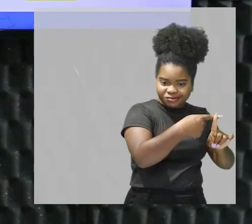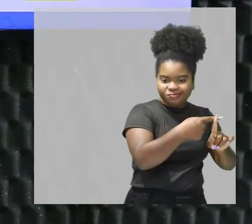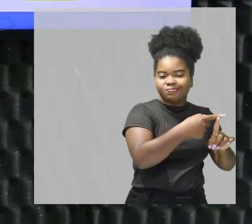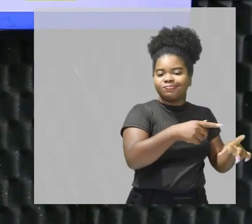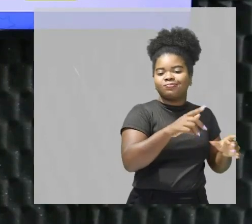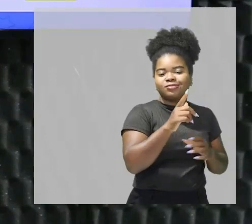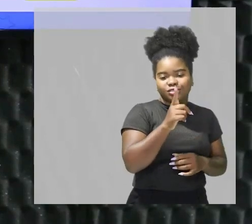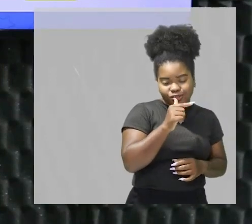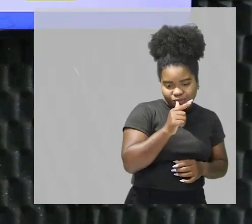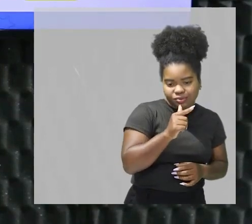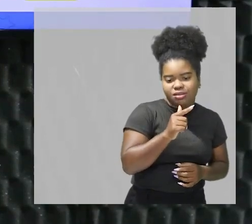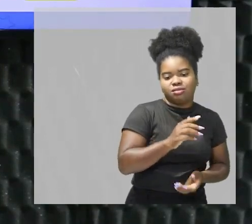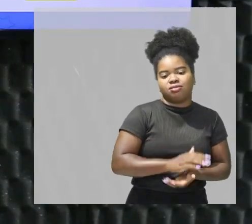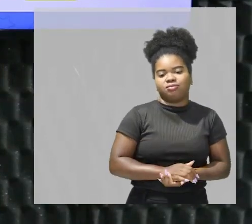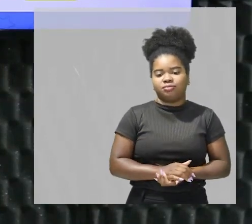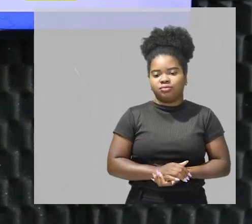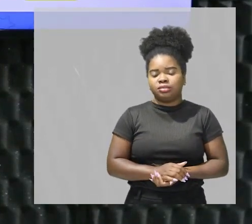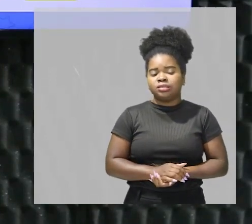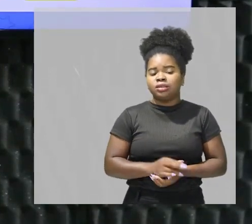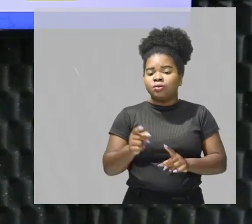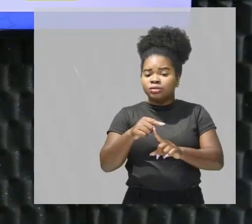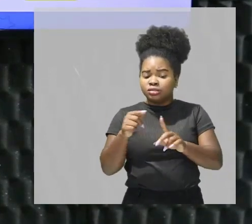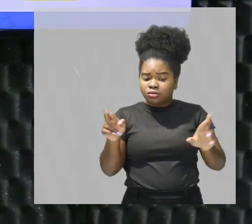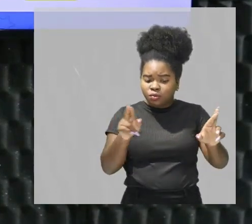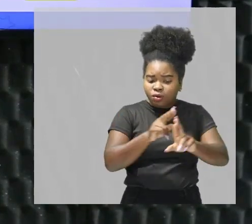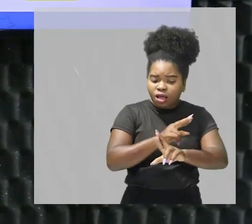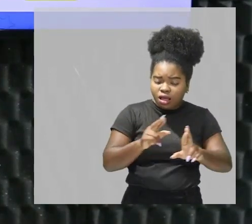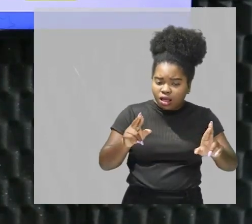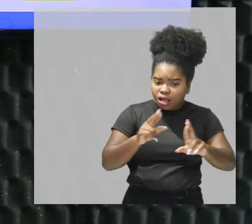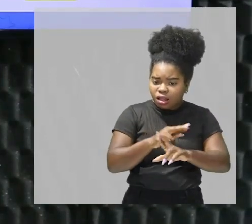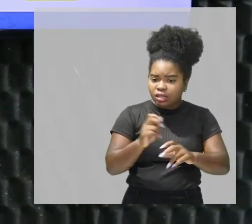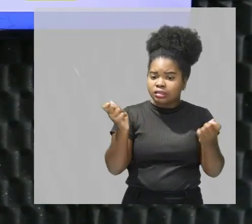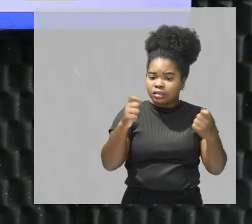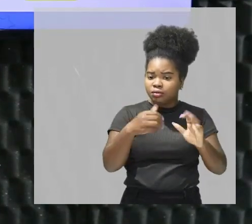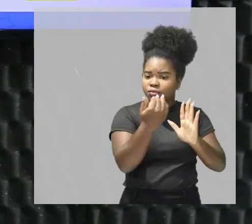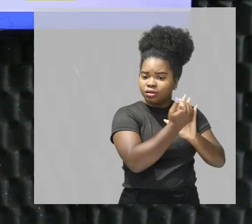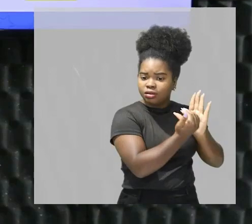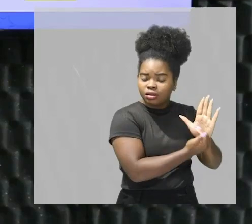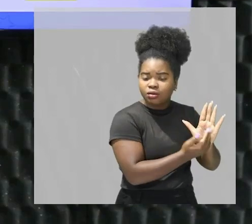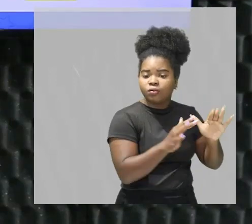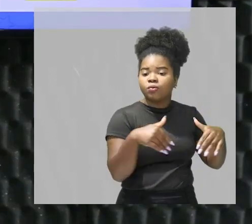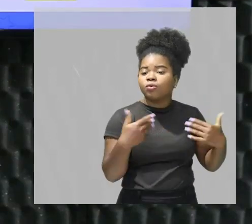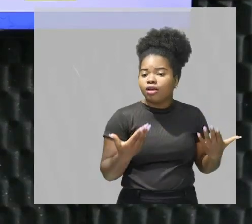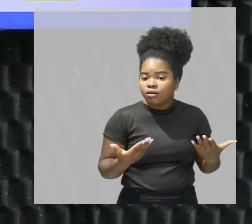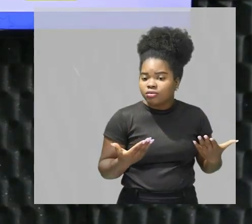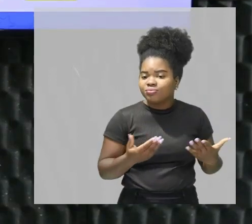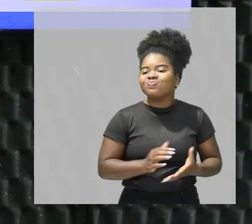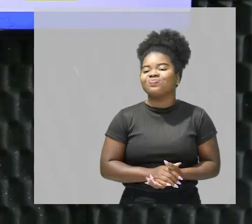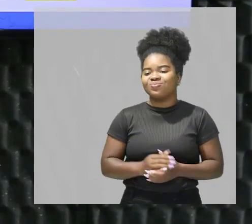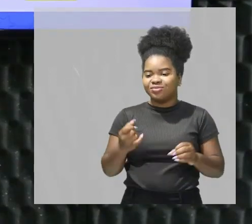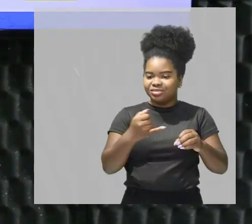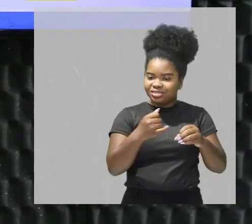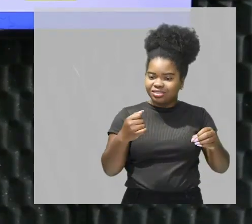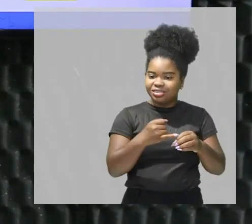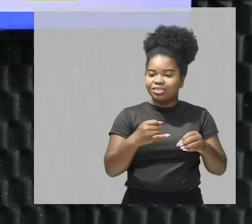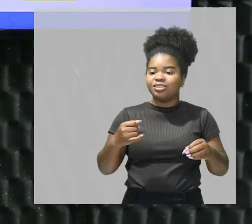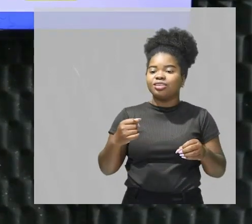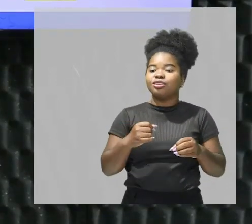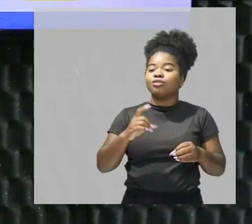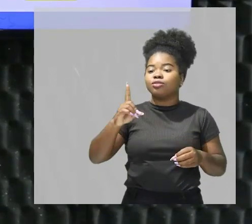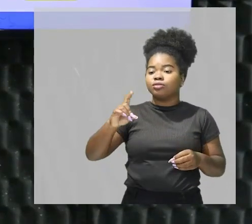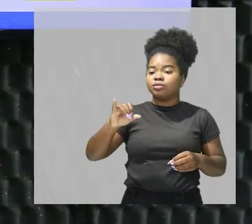Então, esse tipo de interação, nós podemos classificar como interação íon, porque